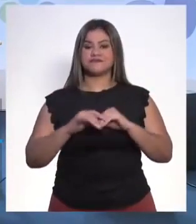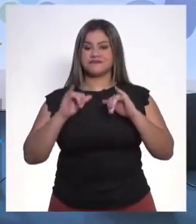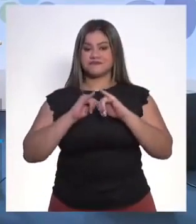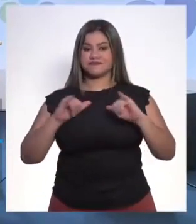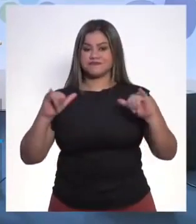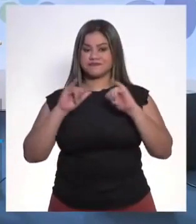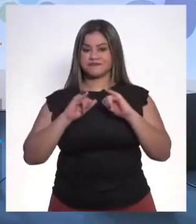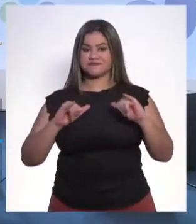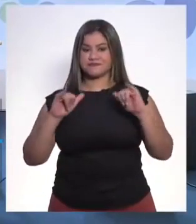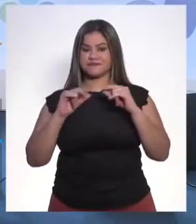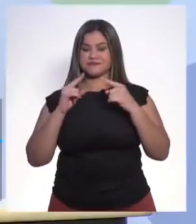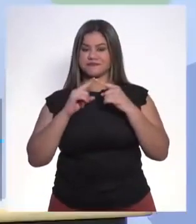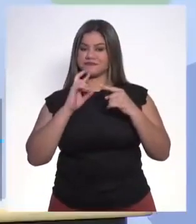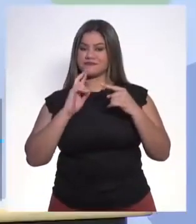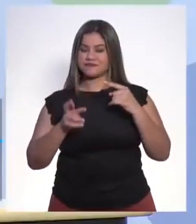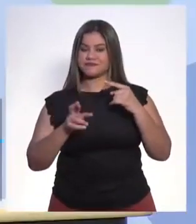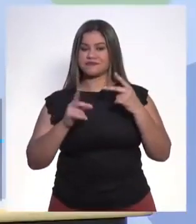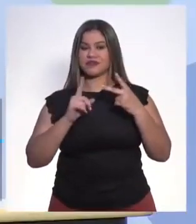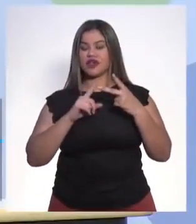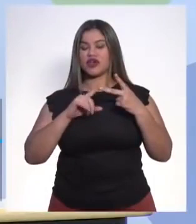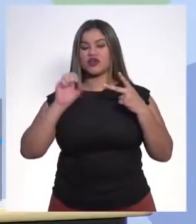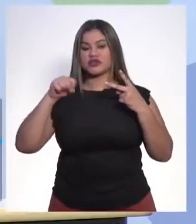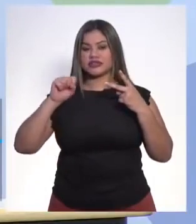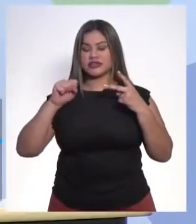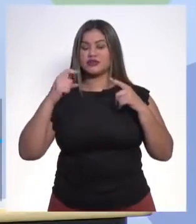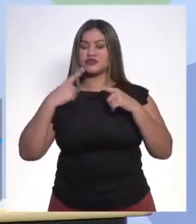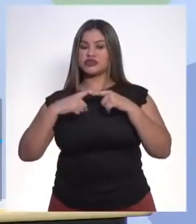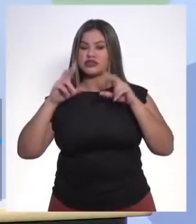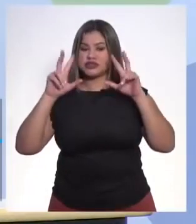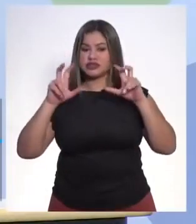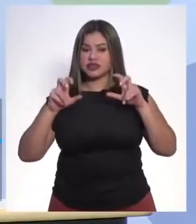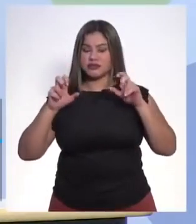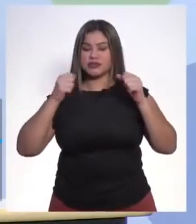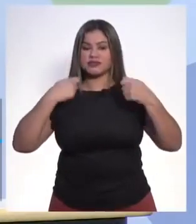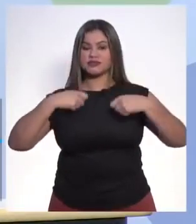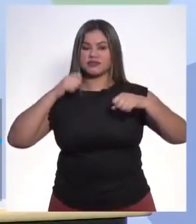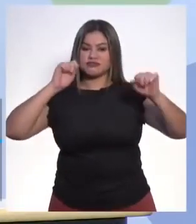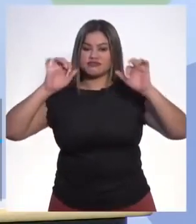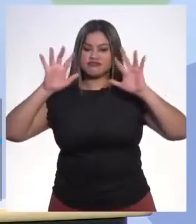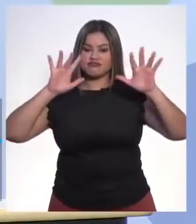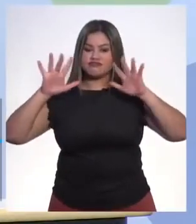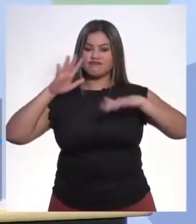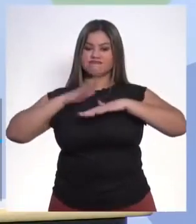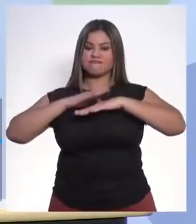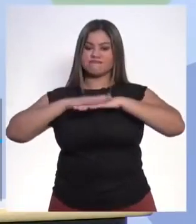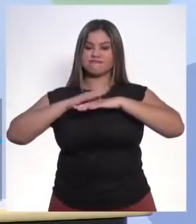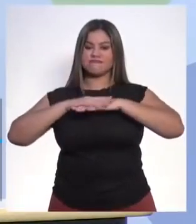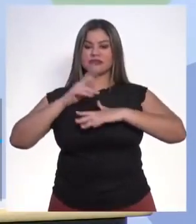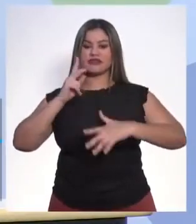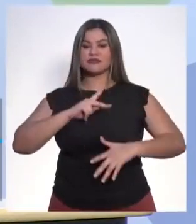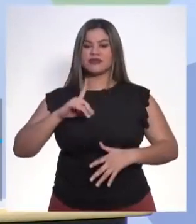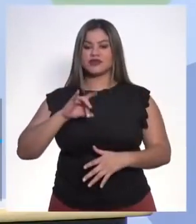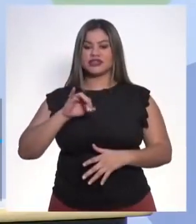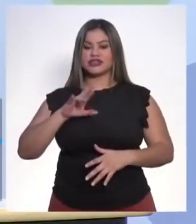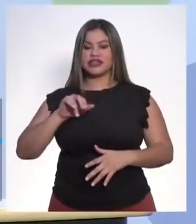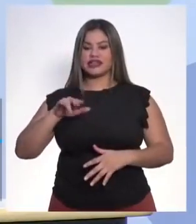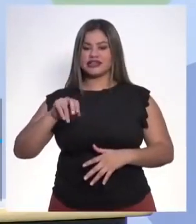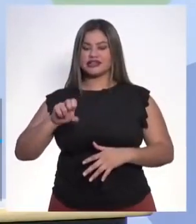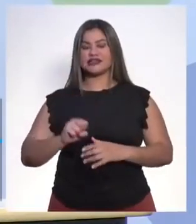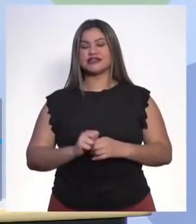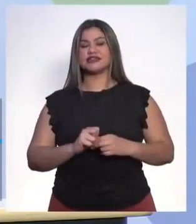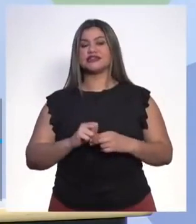Notícia 1, e 2, sim, pois é um tema que precisa de reflexão e ação. Da Prodaiane, a